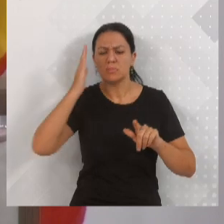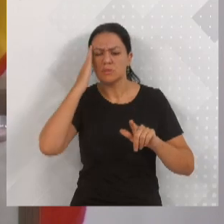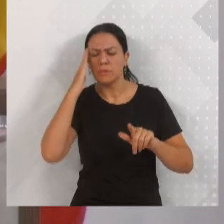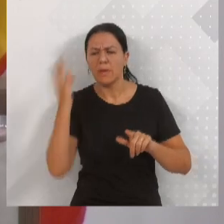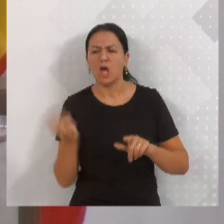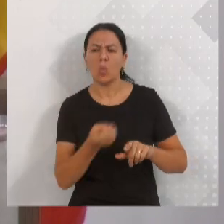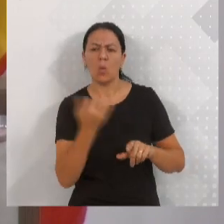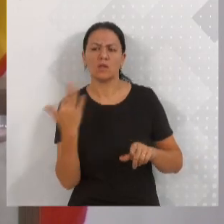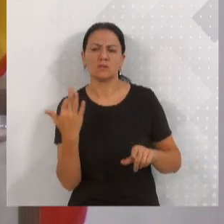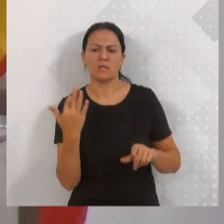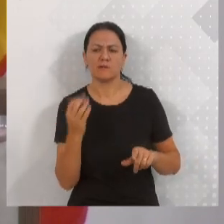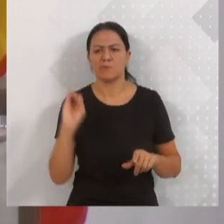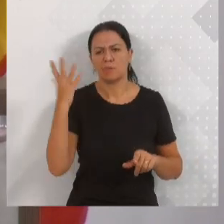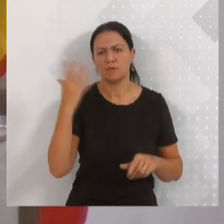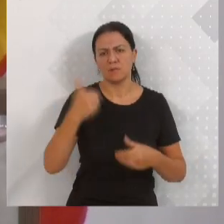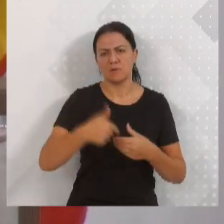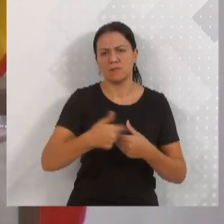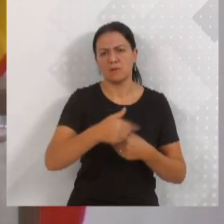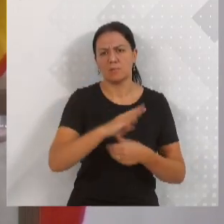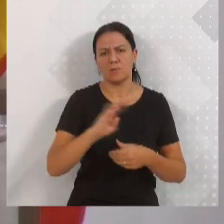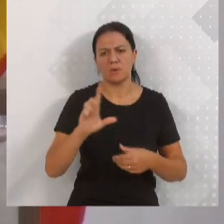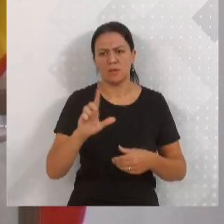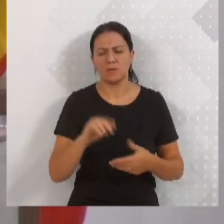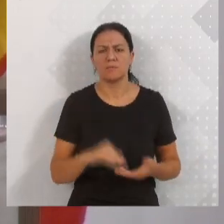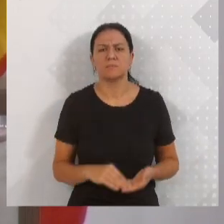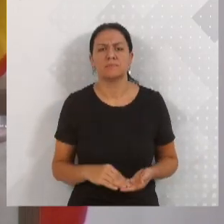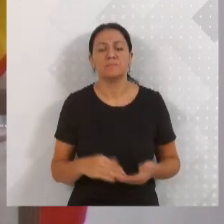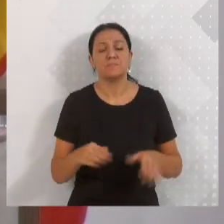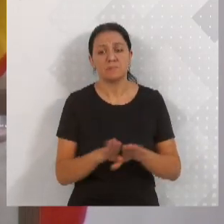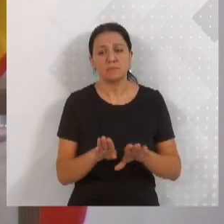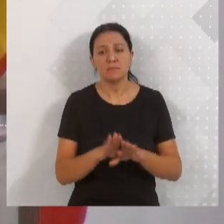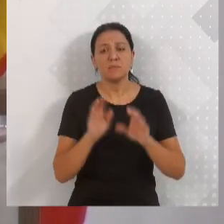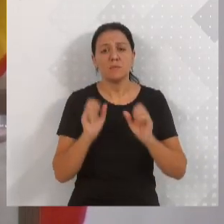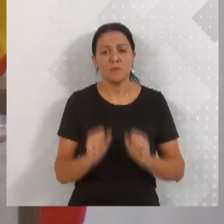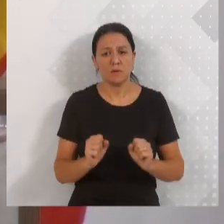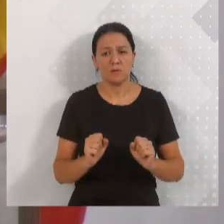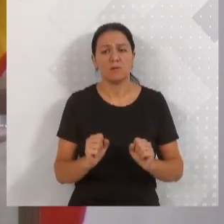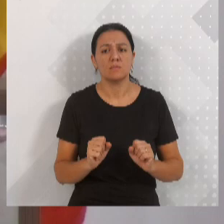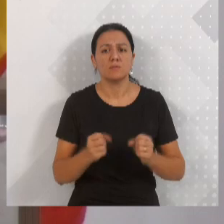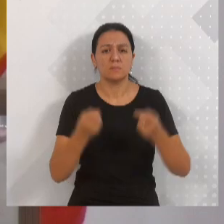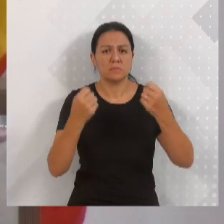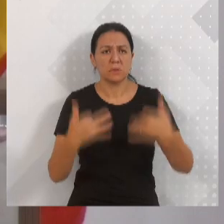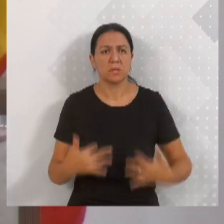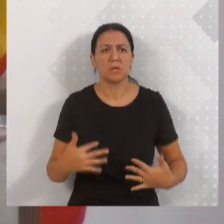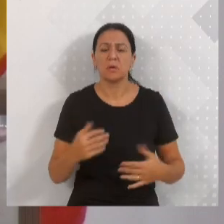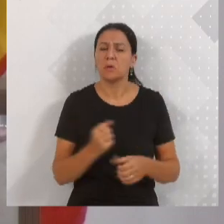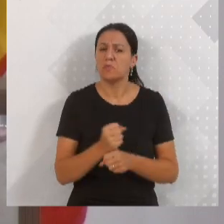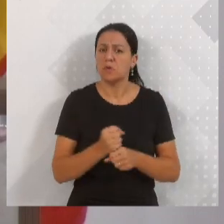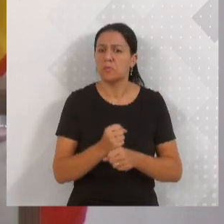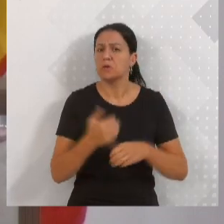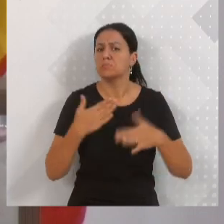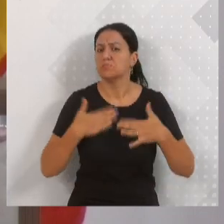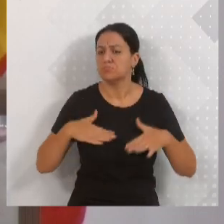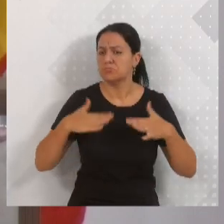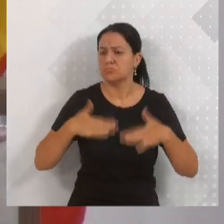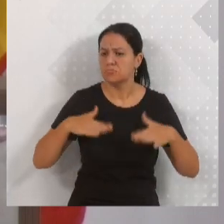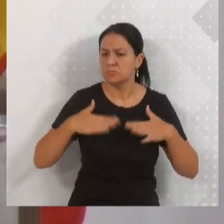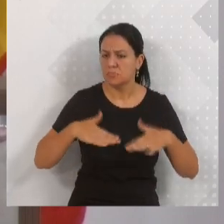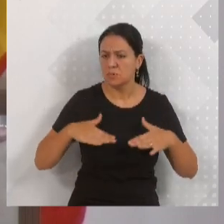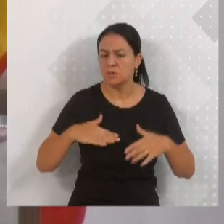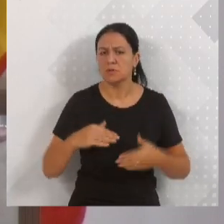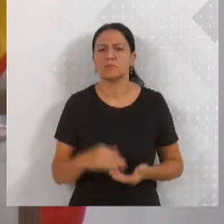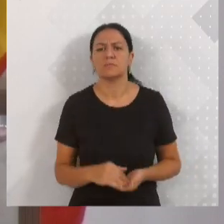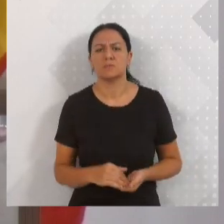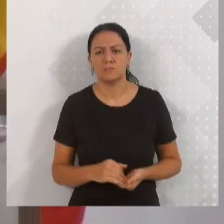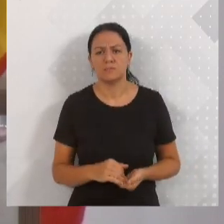acontecendo na cidade e dentro disso a gente pode afirmar que foi um ano bastante tranquilo dentro do município de Blumenau